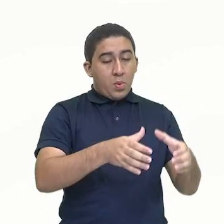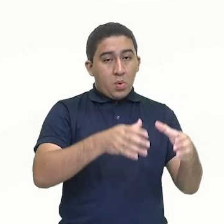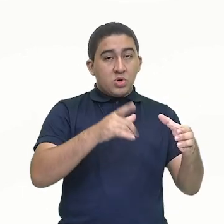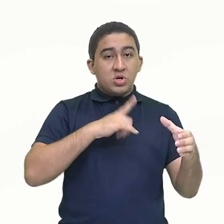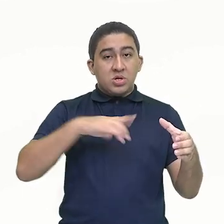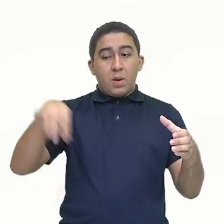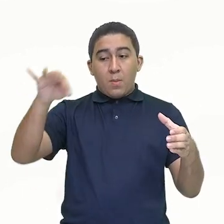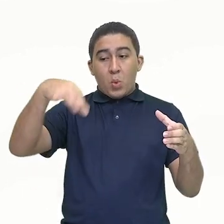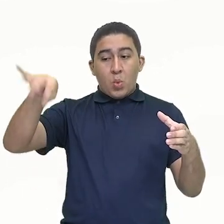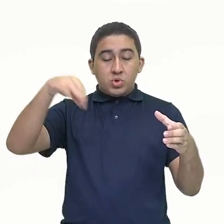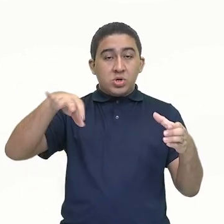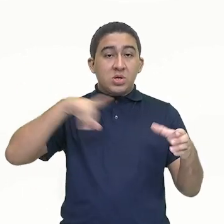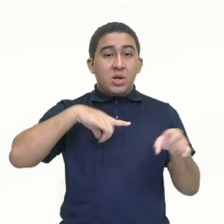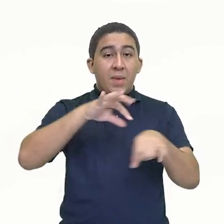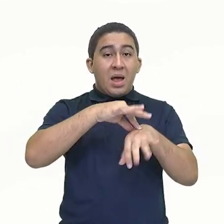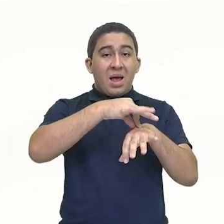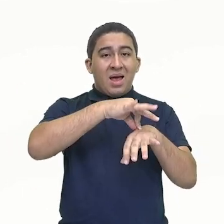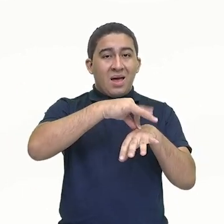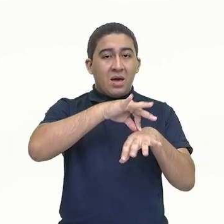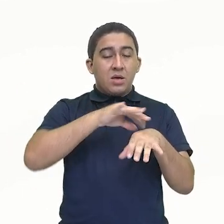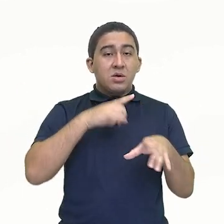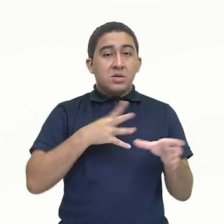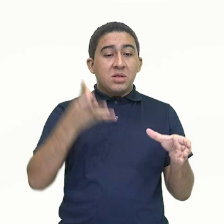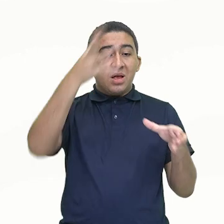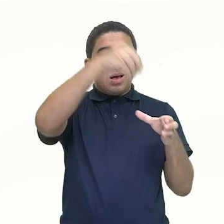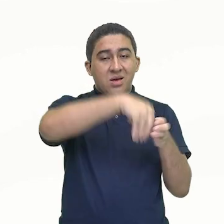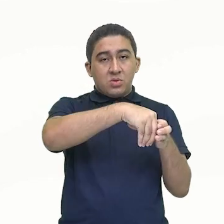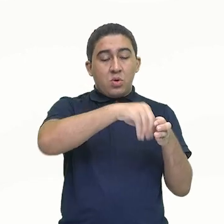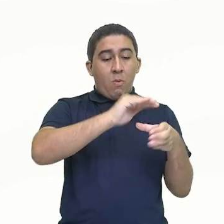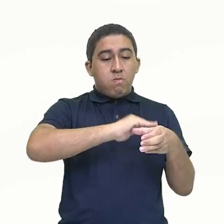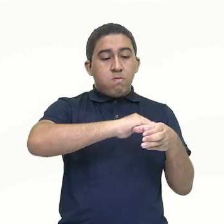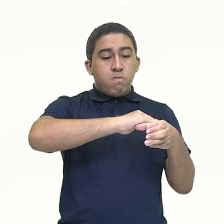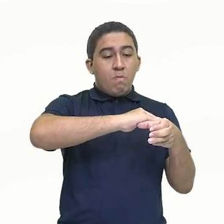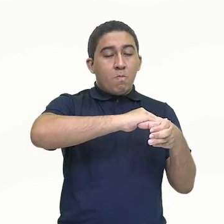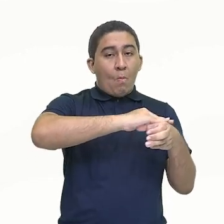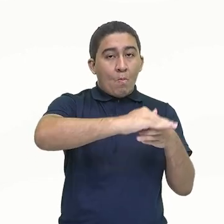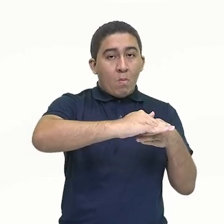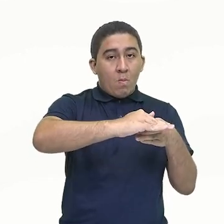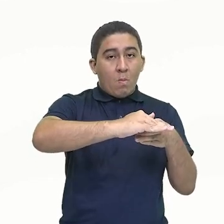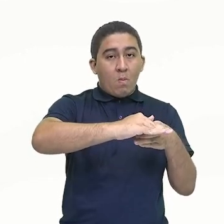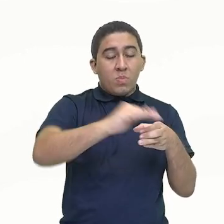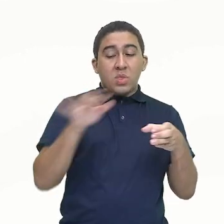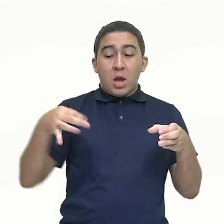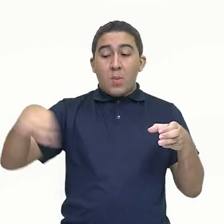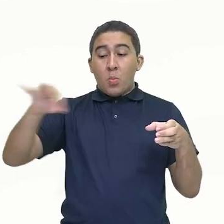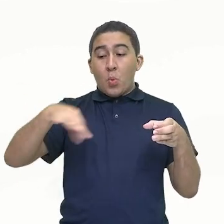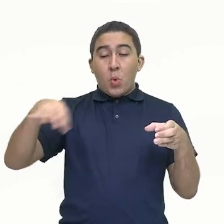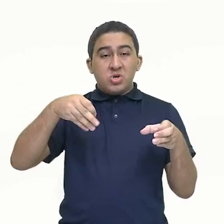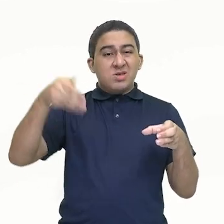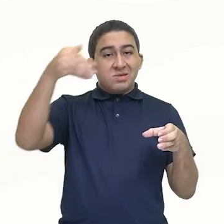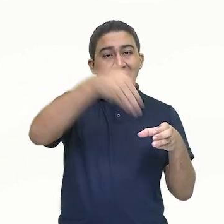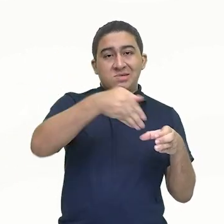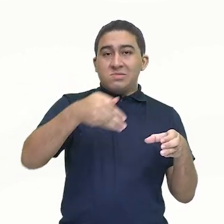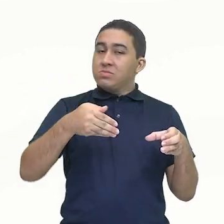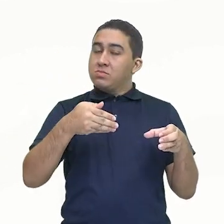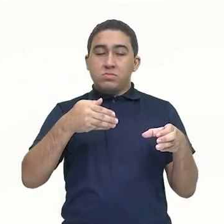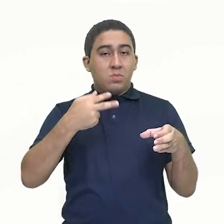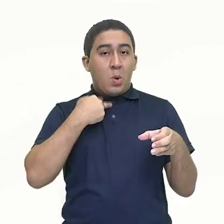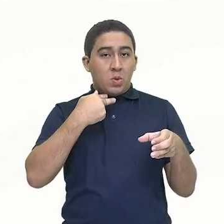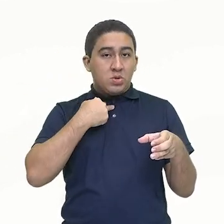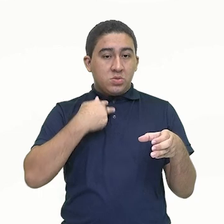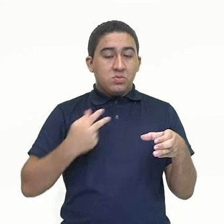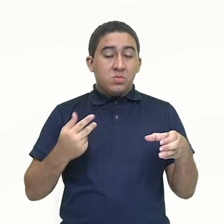essa carne protegida, então a mosca não tinha acesso à carne, não surgiam larvas. Nessa